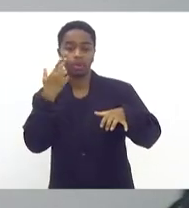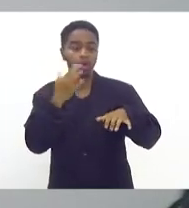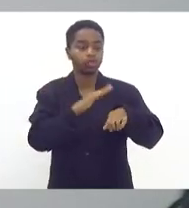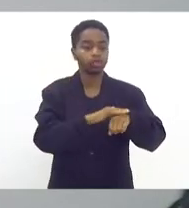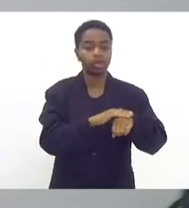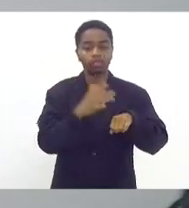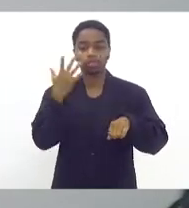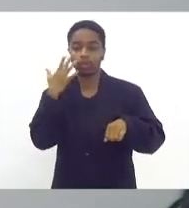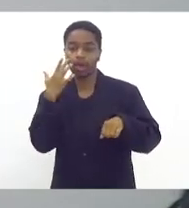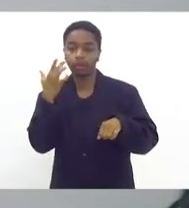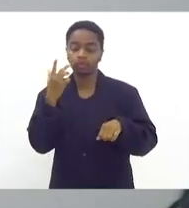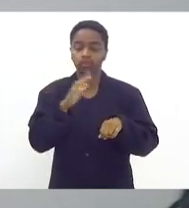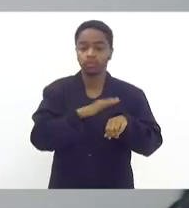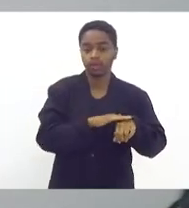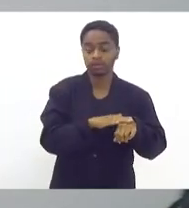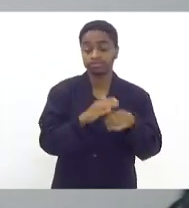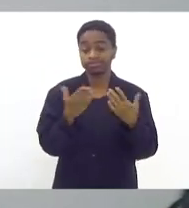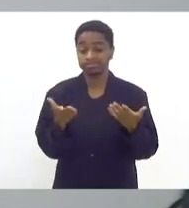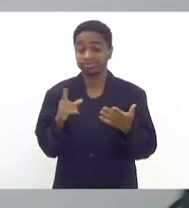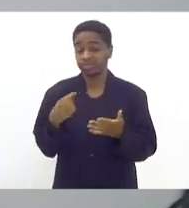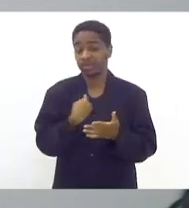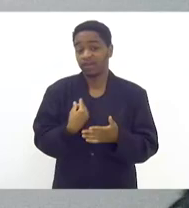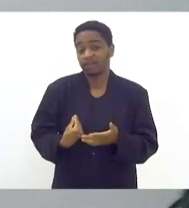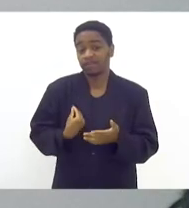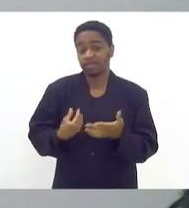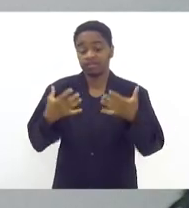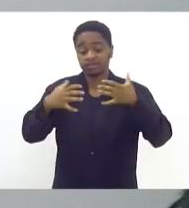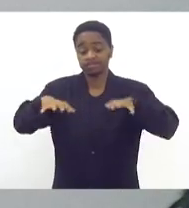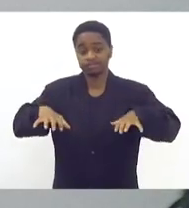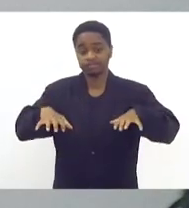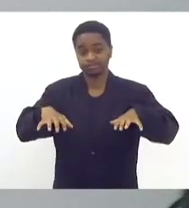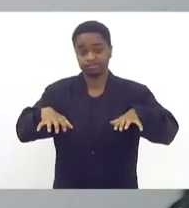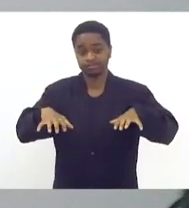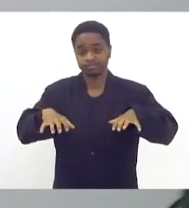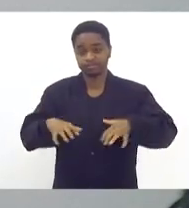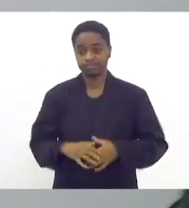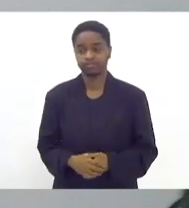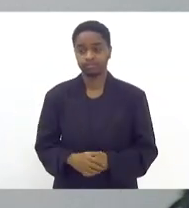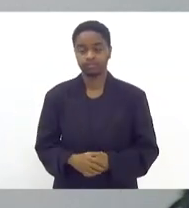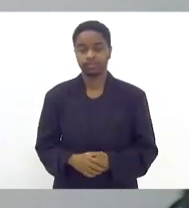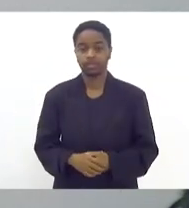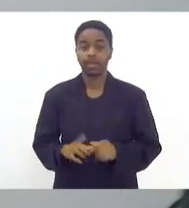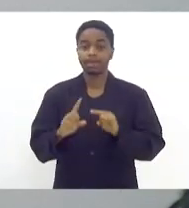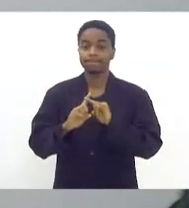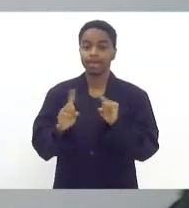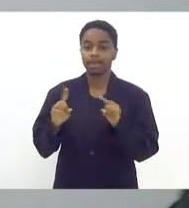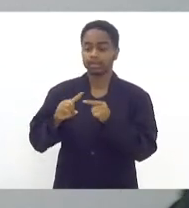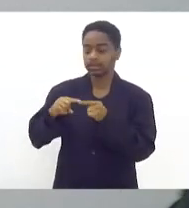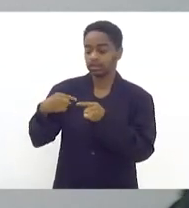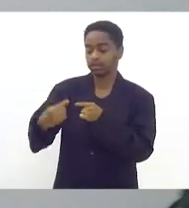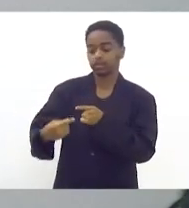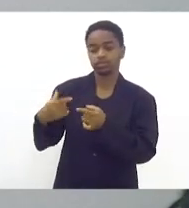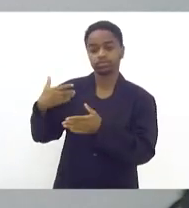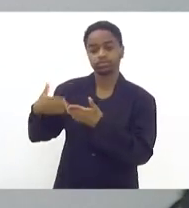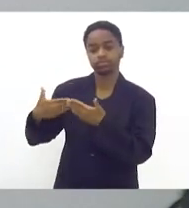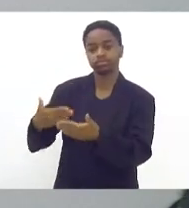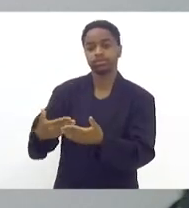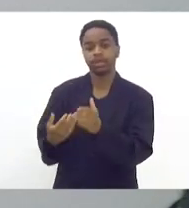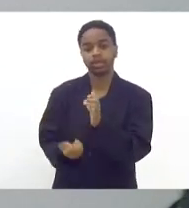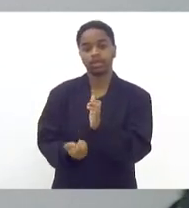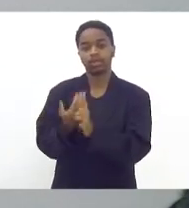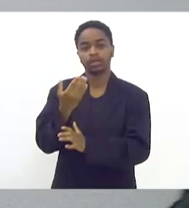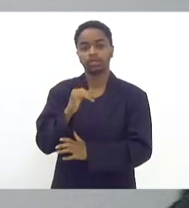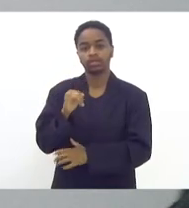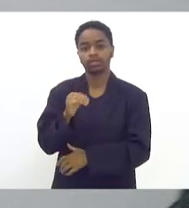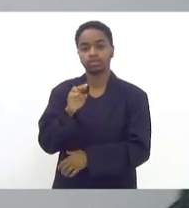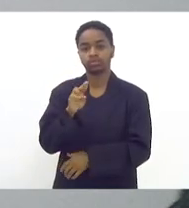gente vive Entre esses patamares mas com o tempo com a criação da jurisprudência e